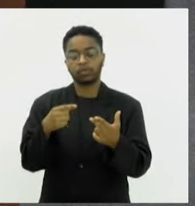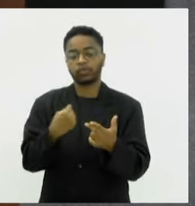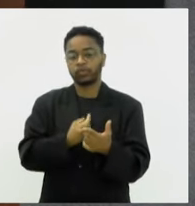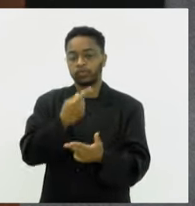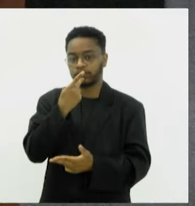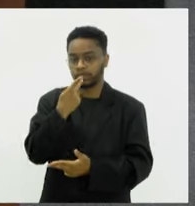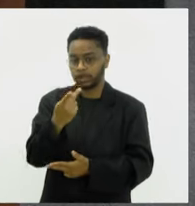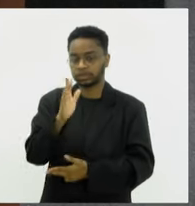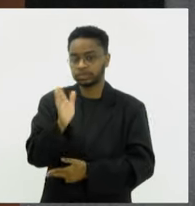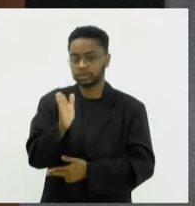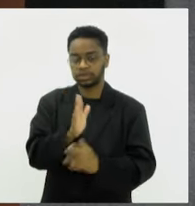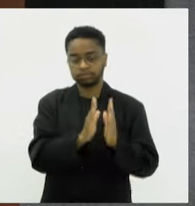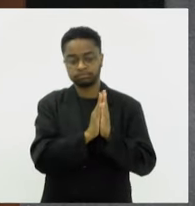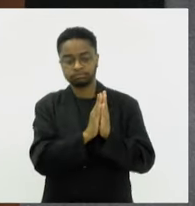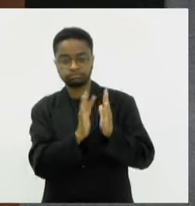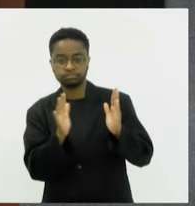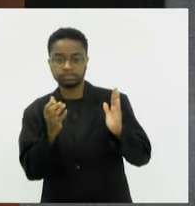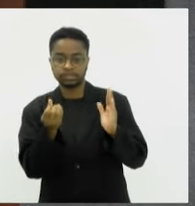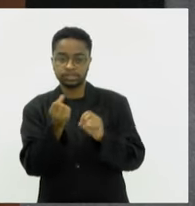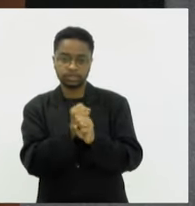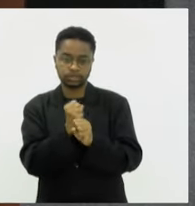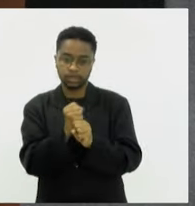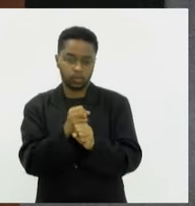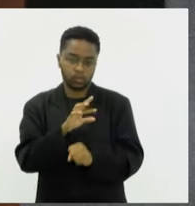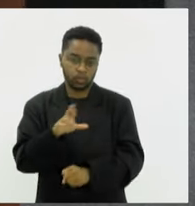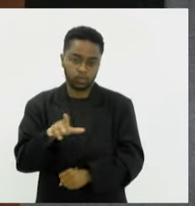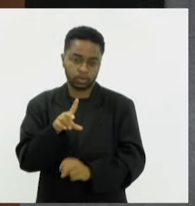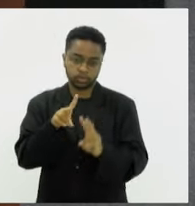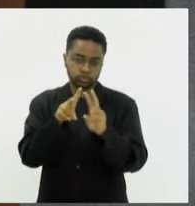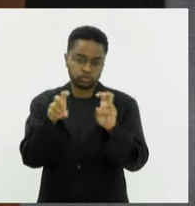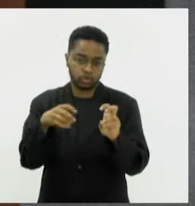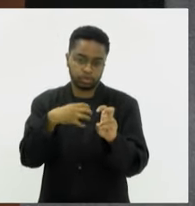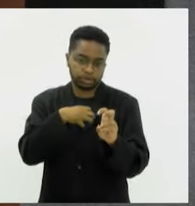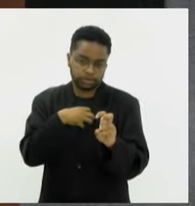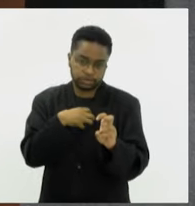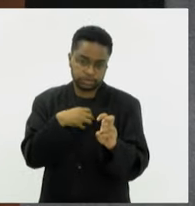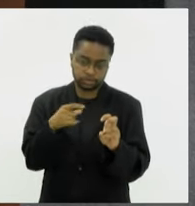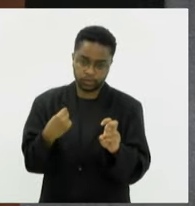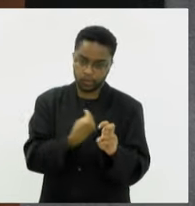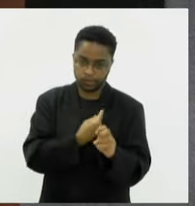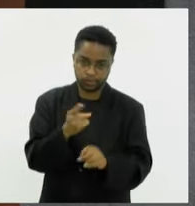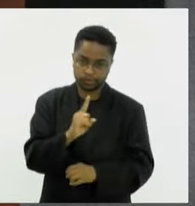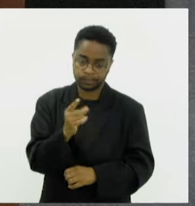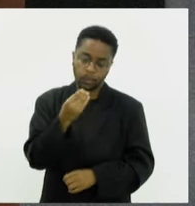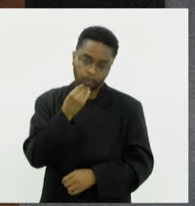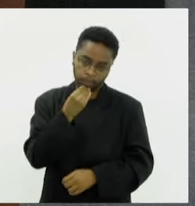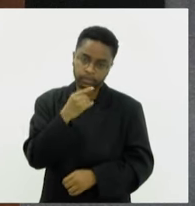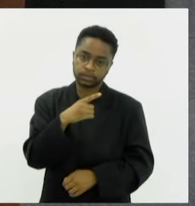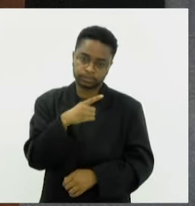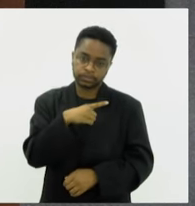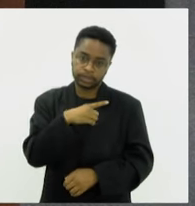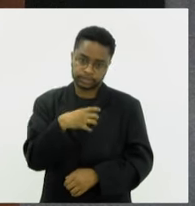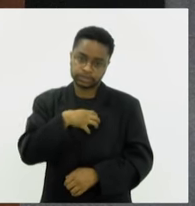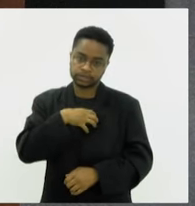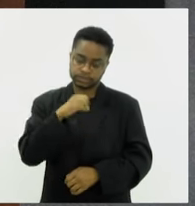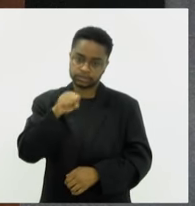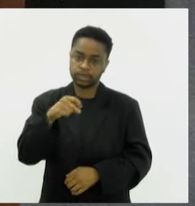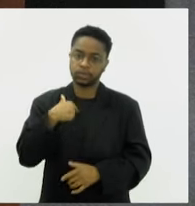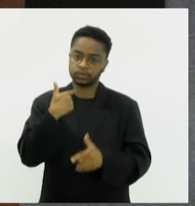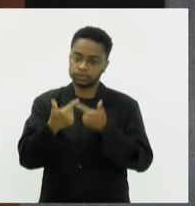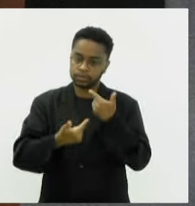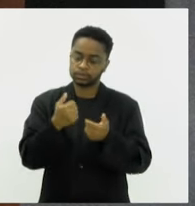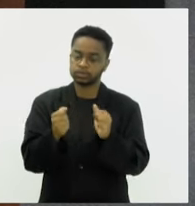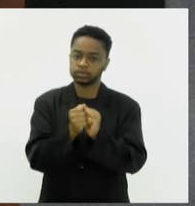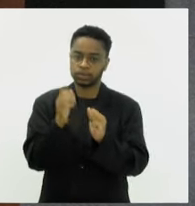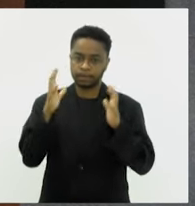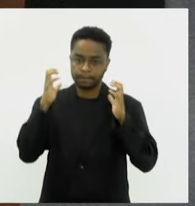como muito falamos ao longo desses anos, não era meramente sobre os nossos sentimentos. Por obviedade, temos muito. Eu trabalhei com Marielle todo o